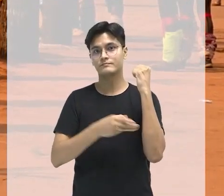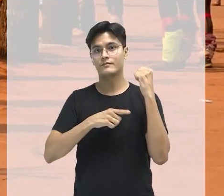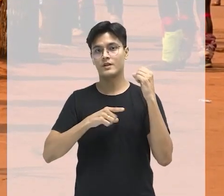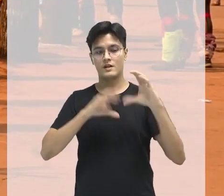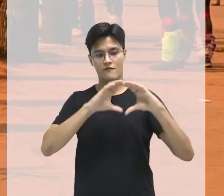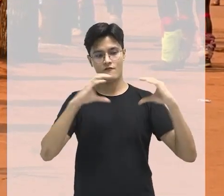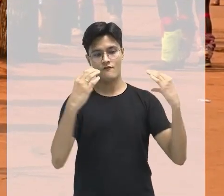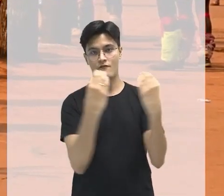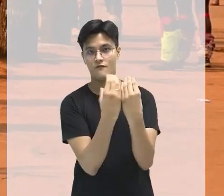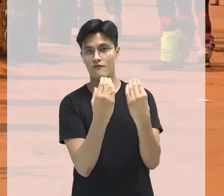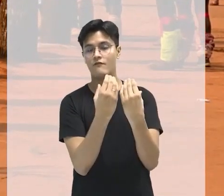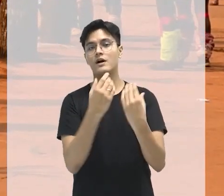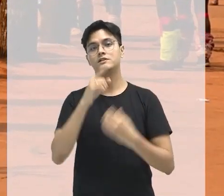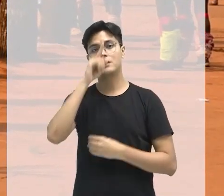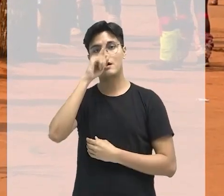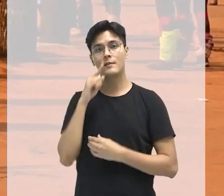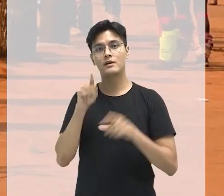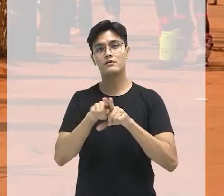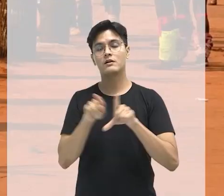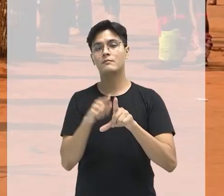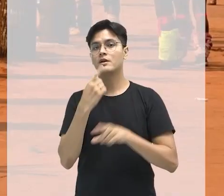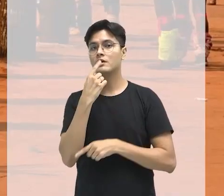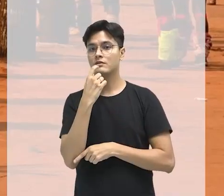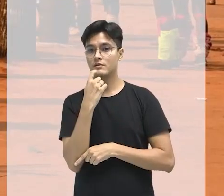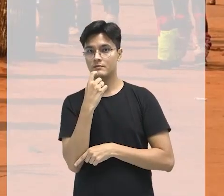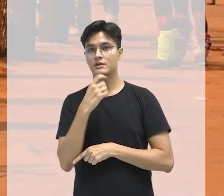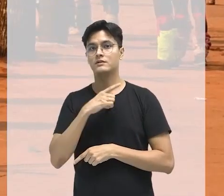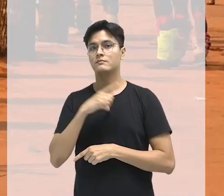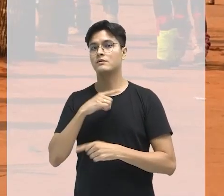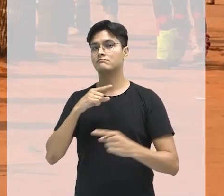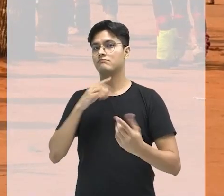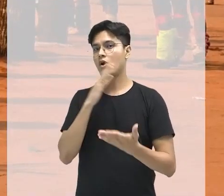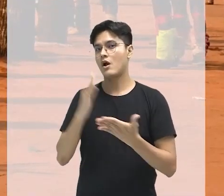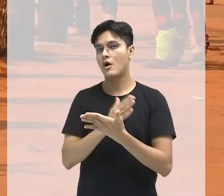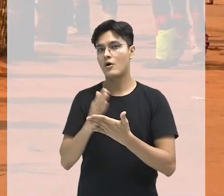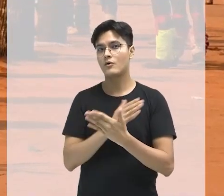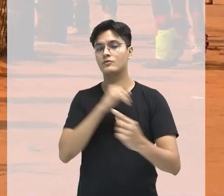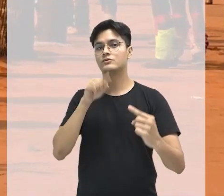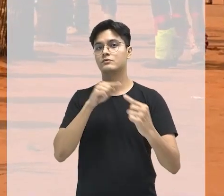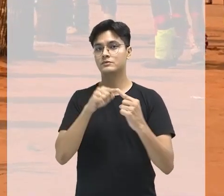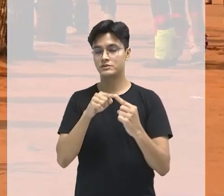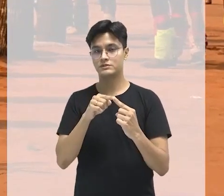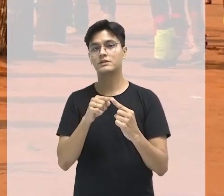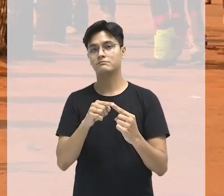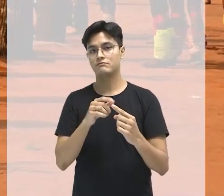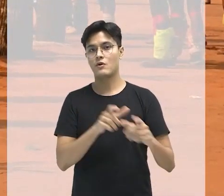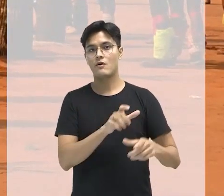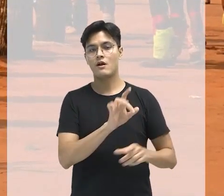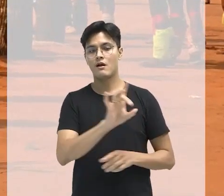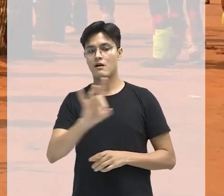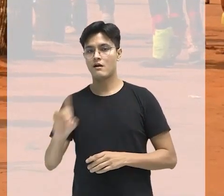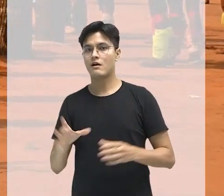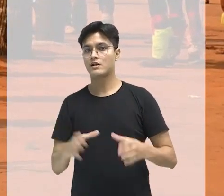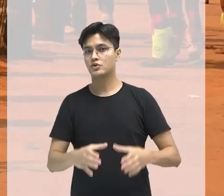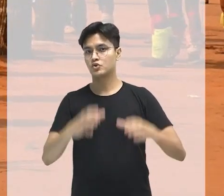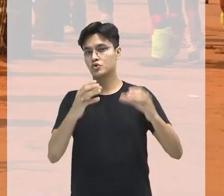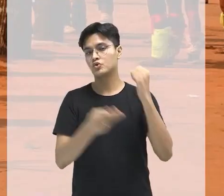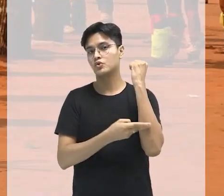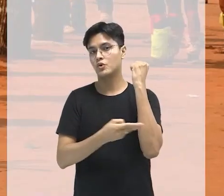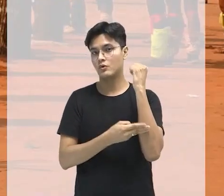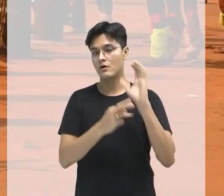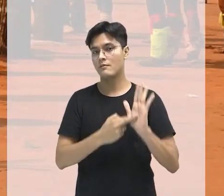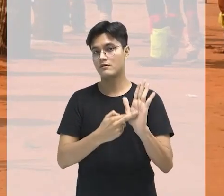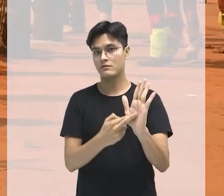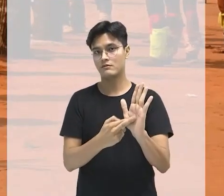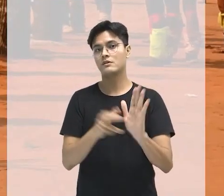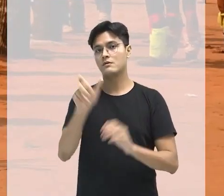faixas de cor amarela e vermelha e alguns objetos do morto. Cada tronco representa um morto. Nessa cerimônia,